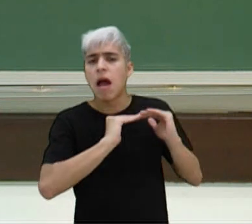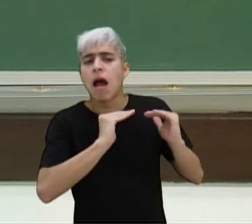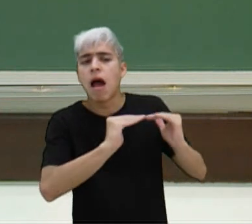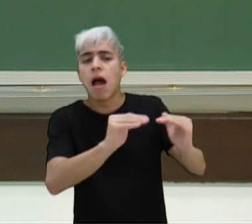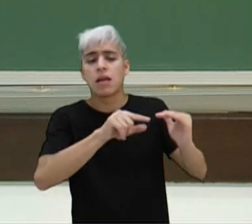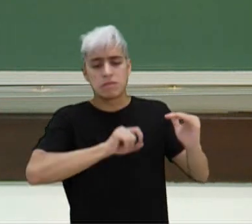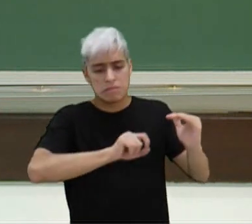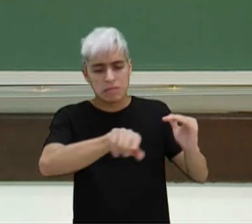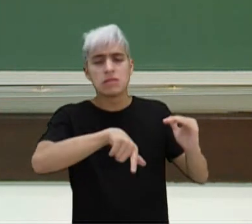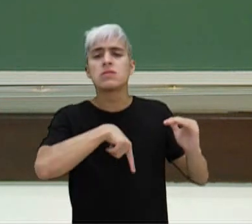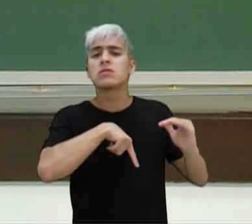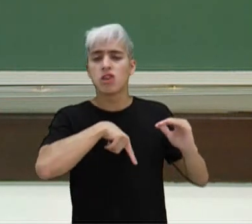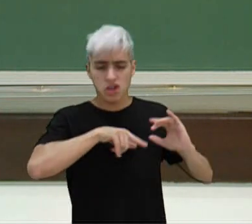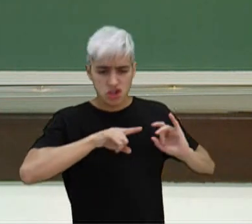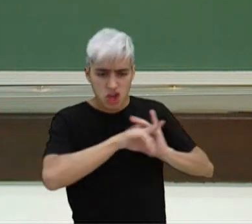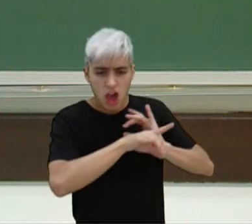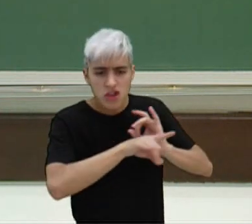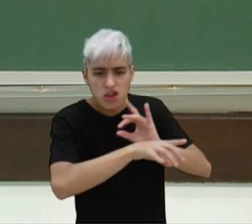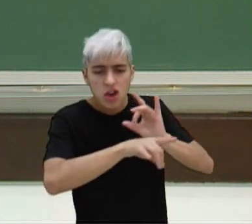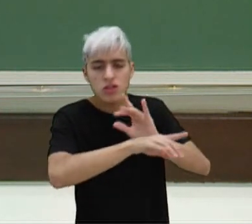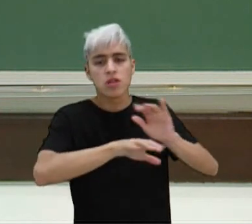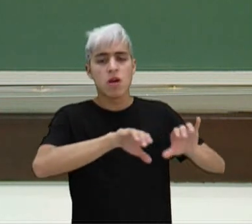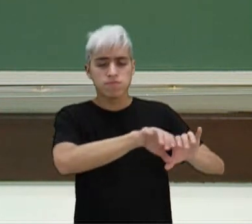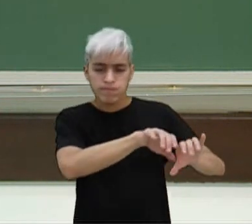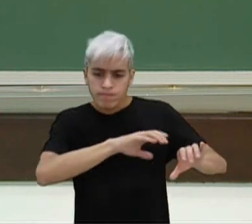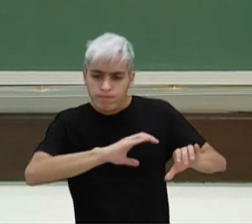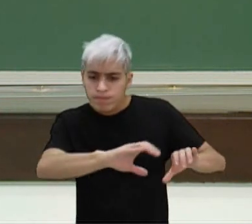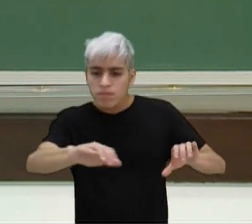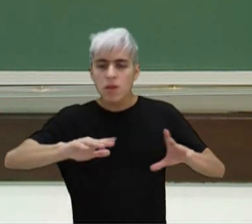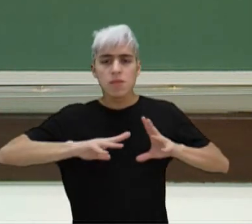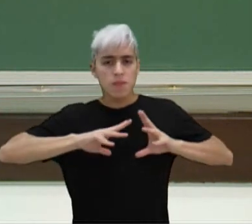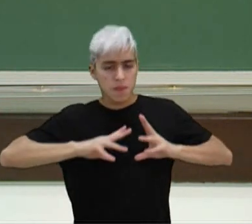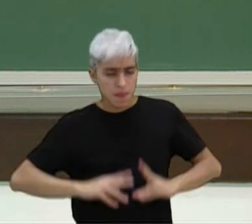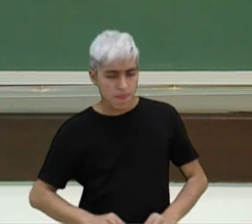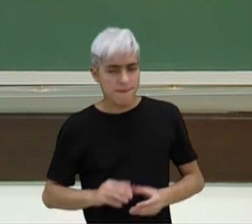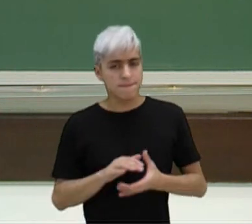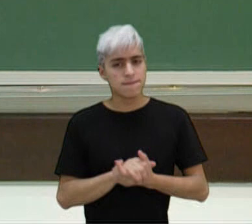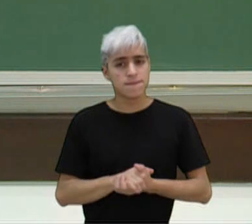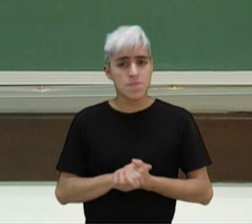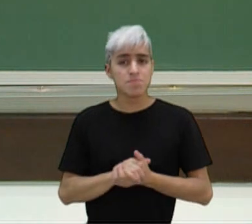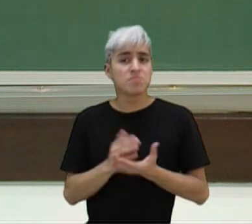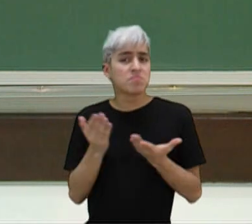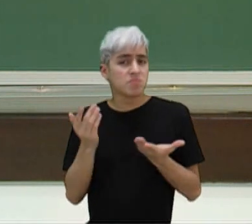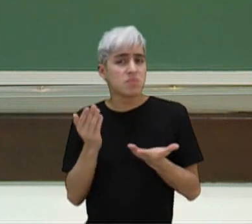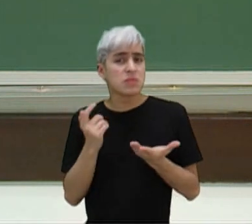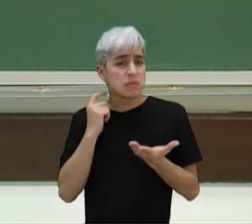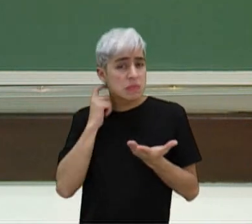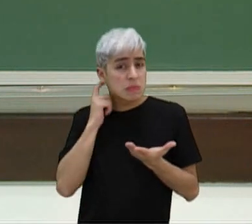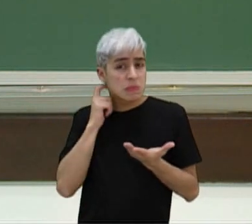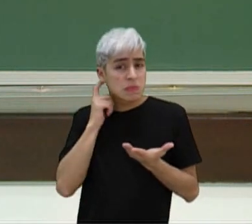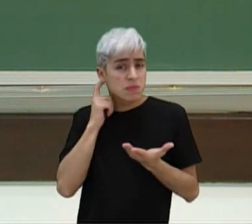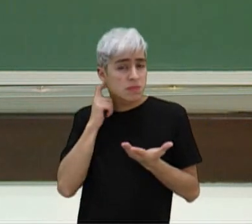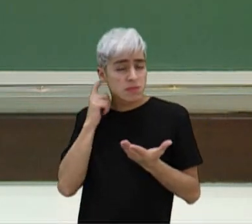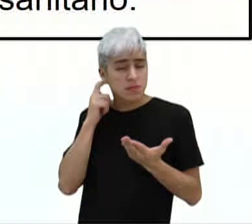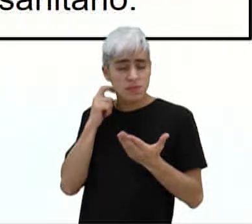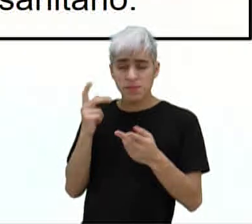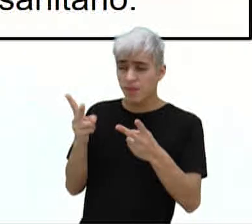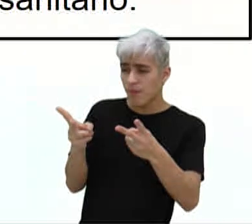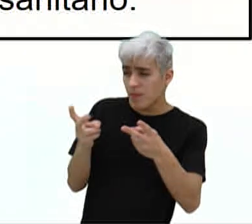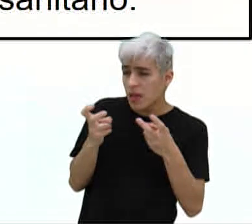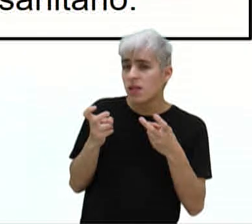que tem, né, ali o tratamento do seu esgoto, certo? E aí nós percebemos também uma